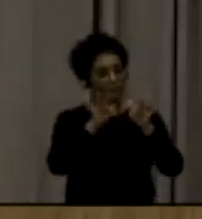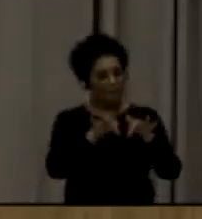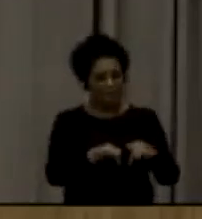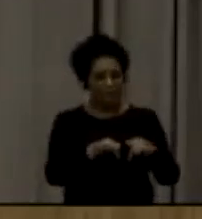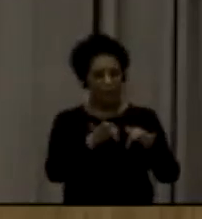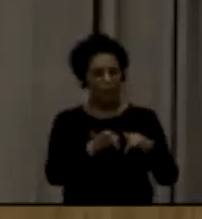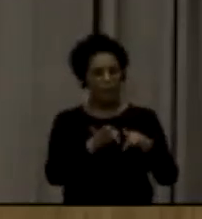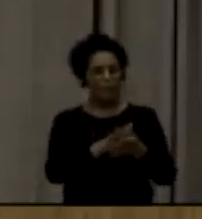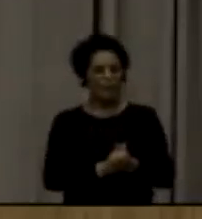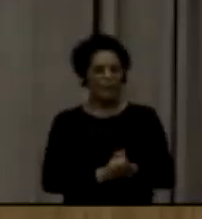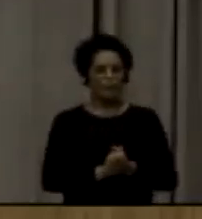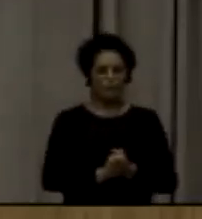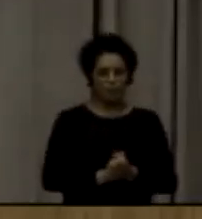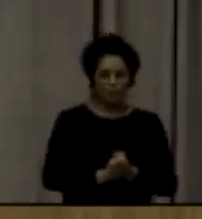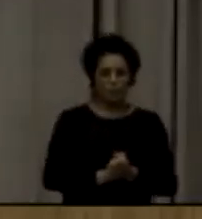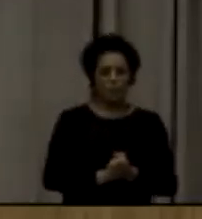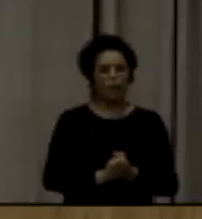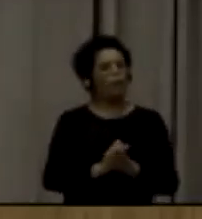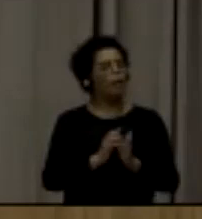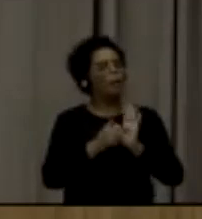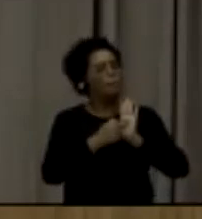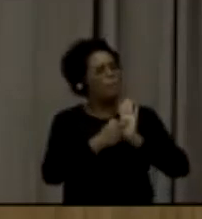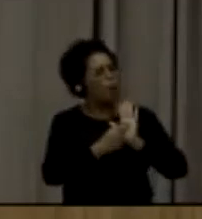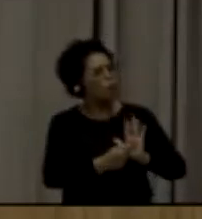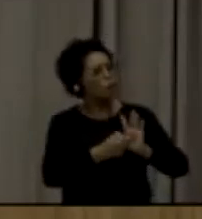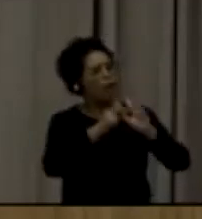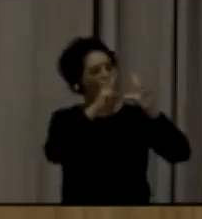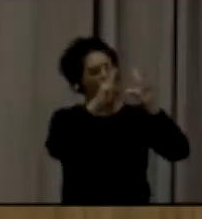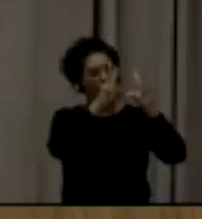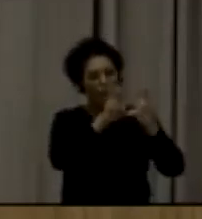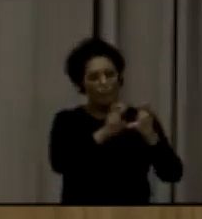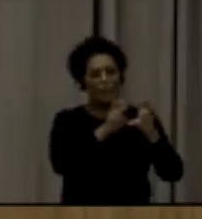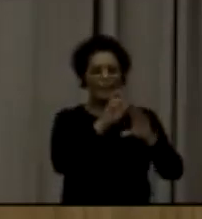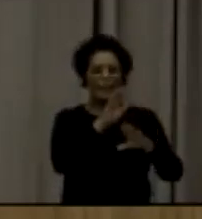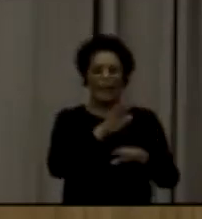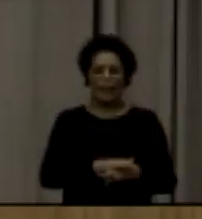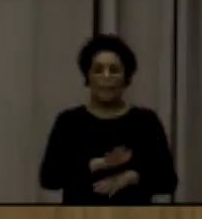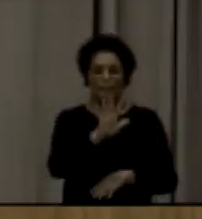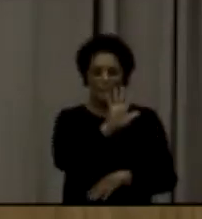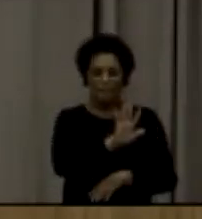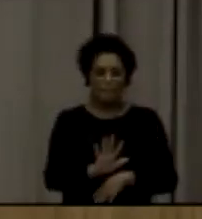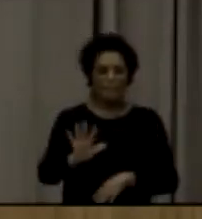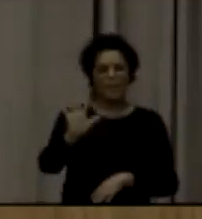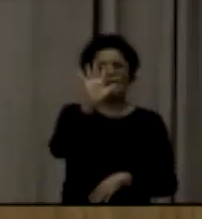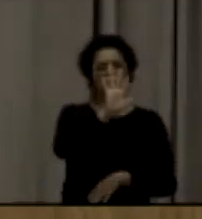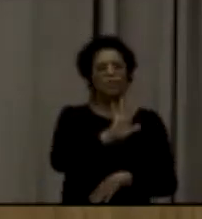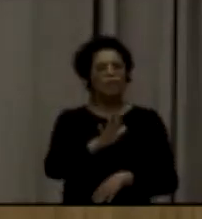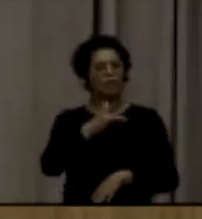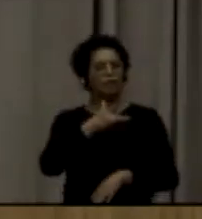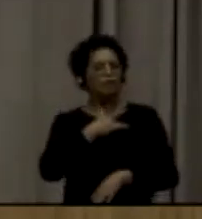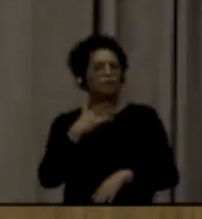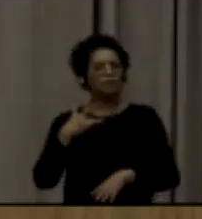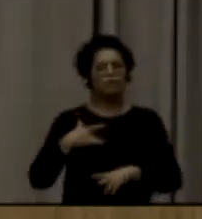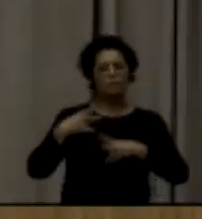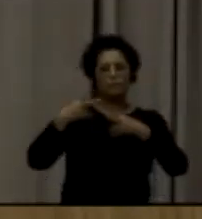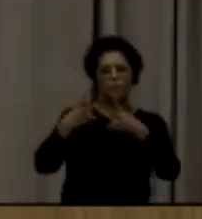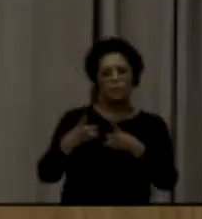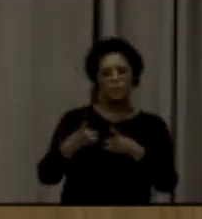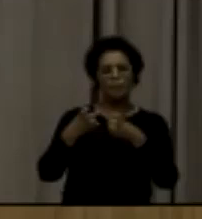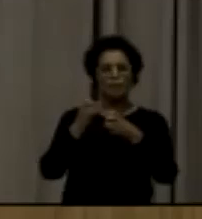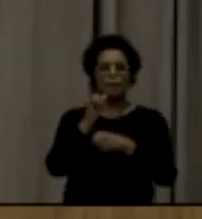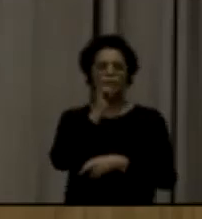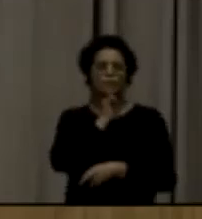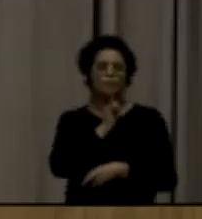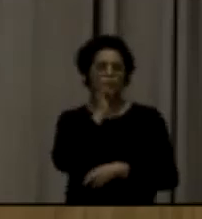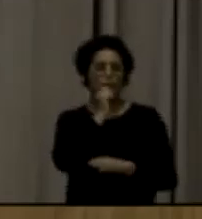finalmente, eu gostaria de me referir a um tema que eu acho que é mais geral da saúde, mas o que eu vejo é que, por exemplo,